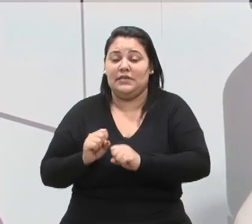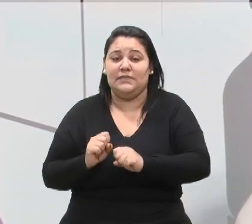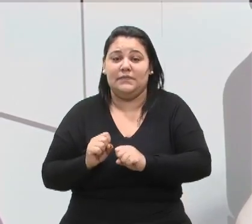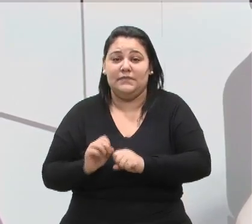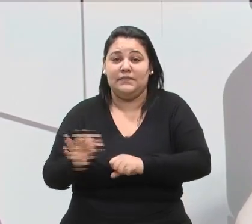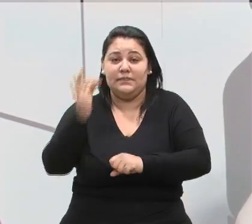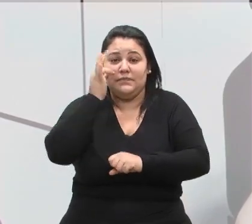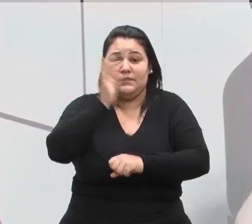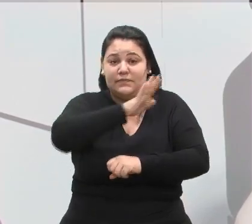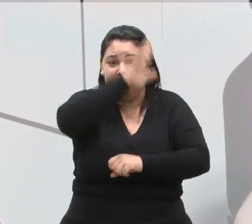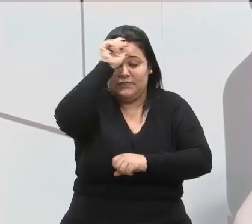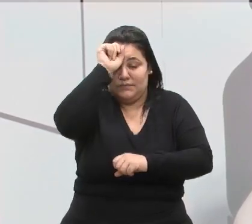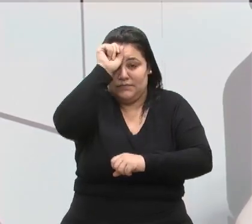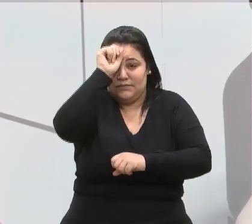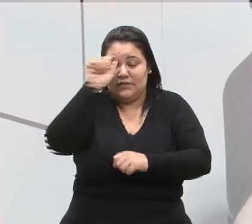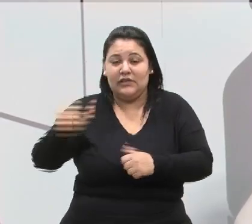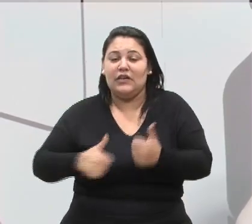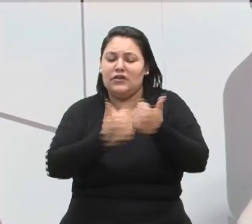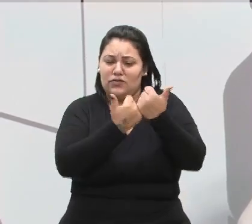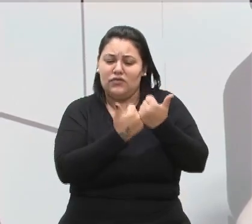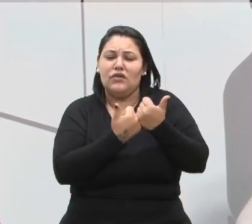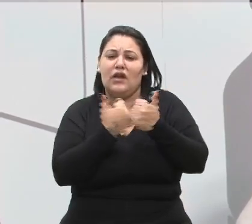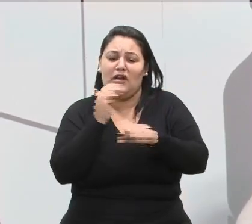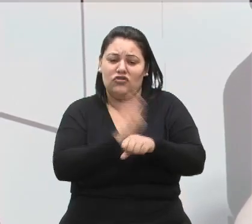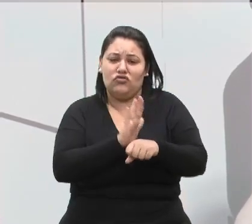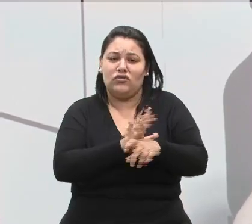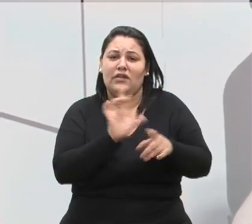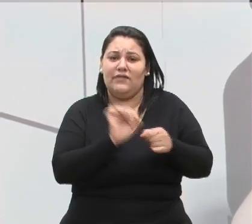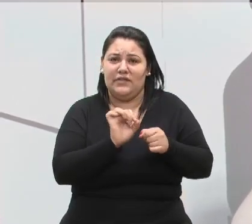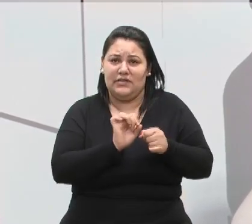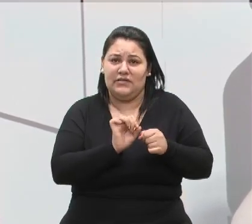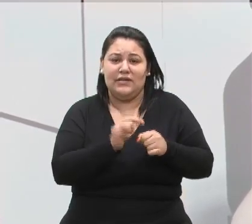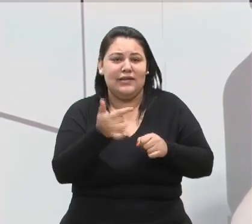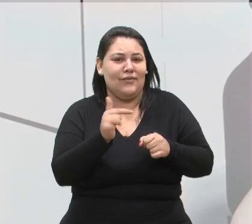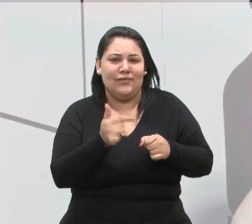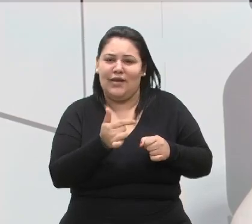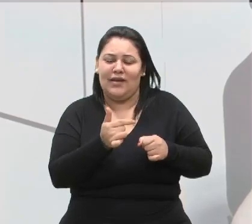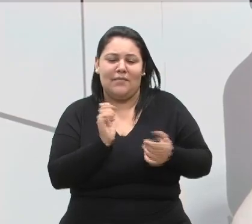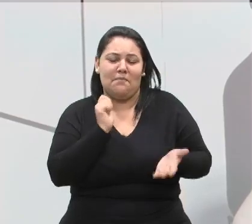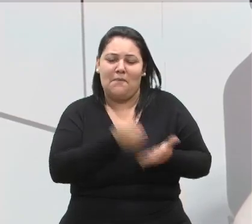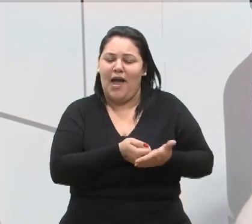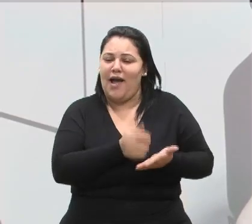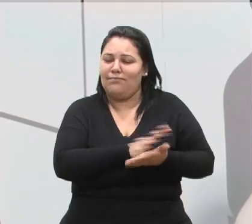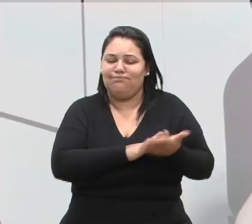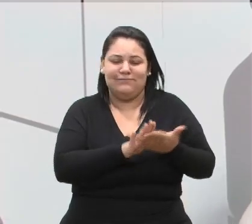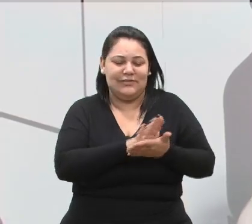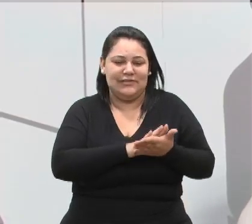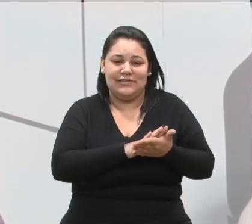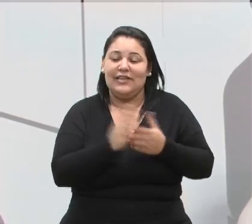Frente Parlamentar auxilia a fazer essa carteirinha, não tem custo algum e ajuda a gente,